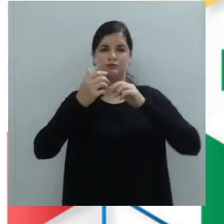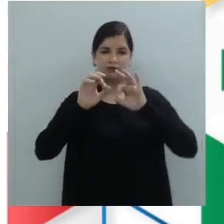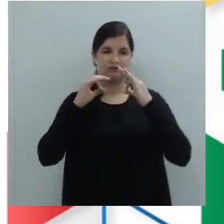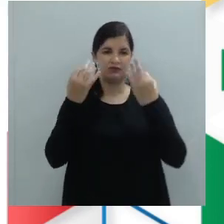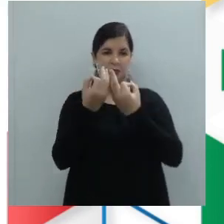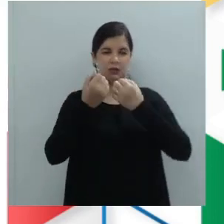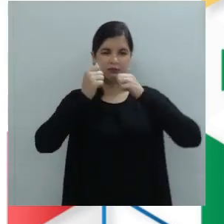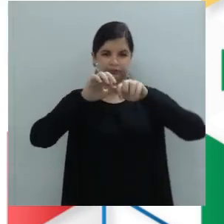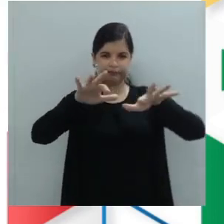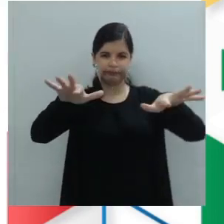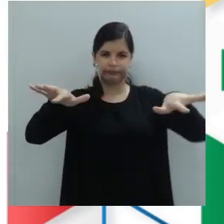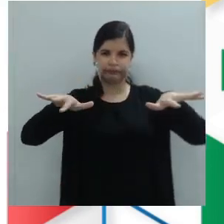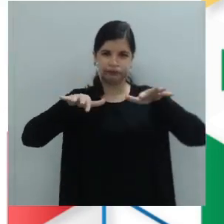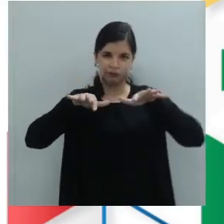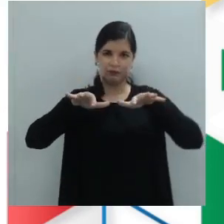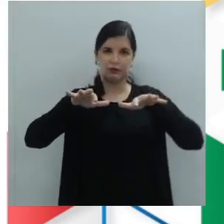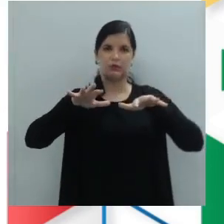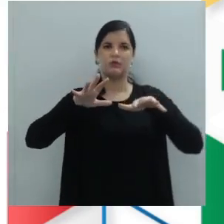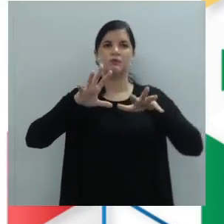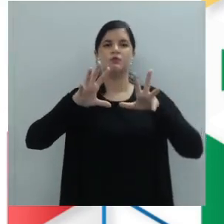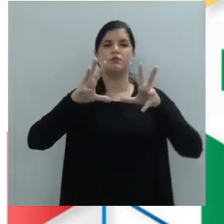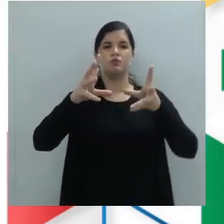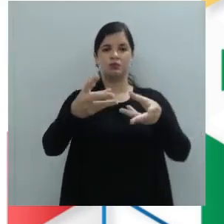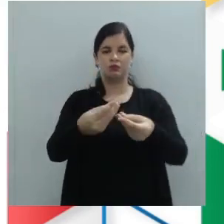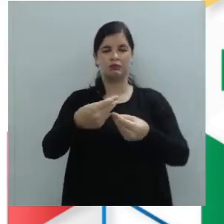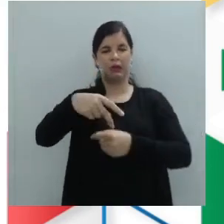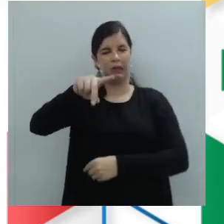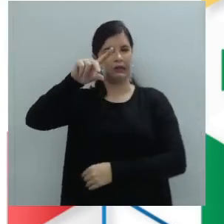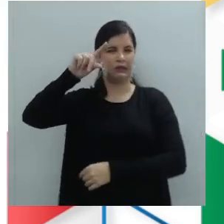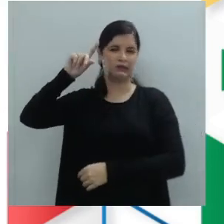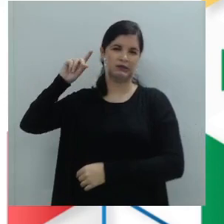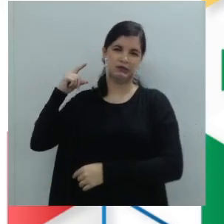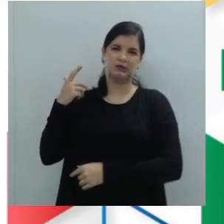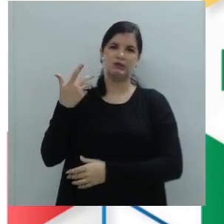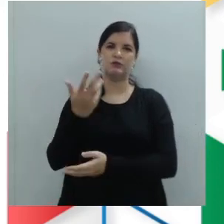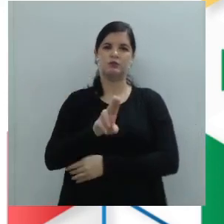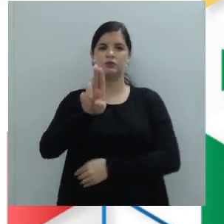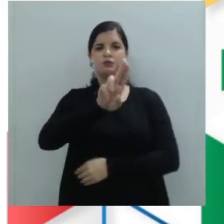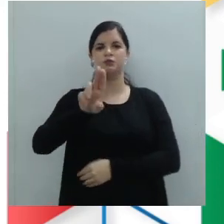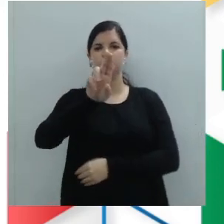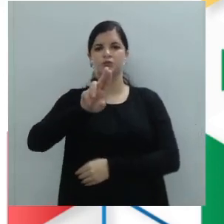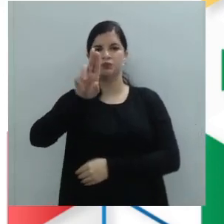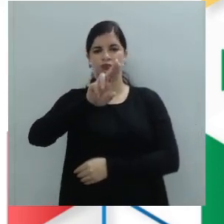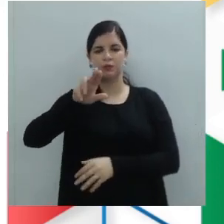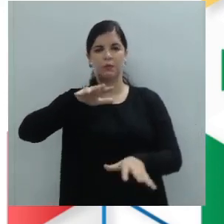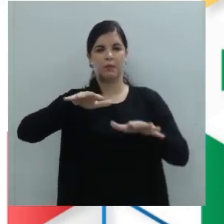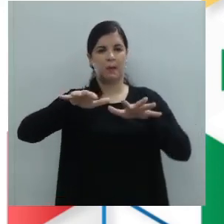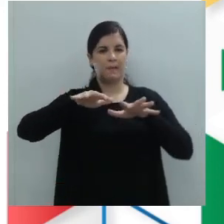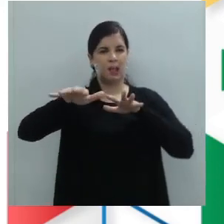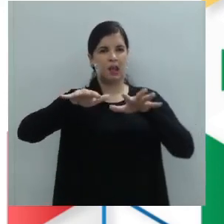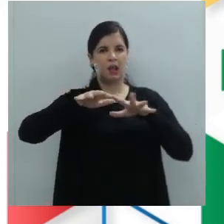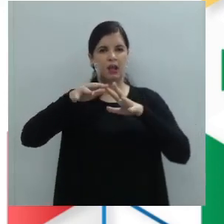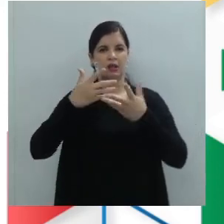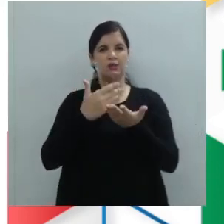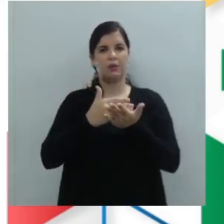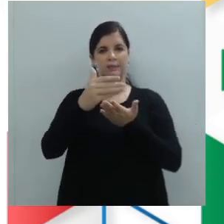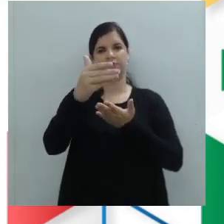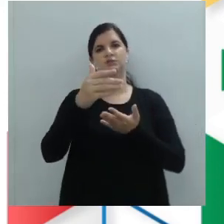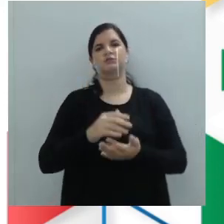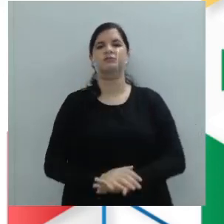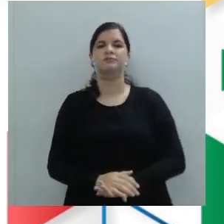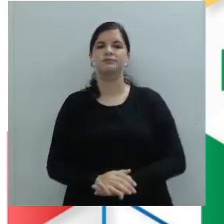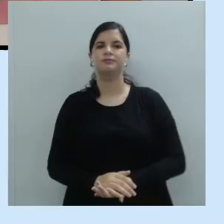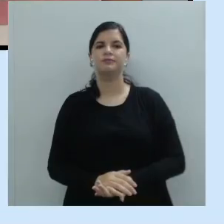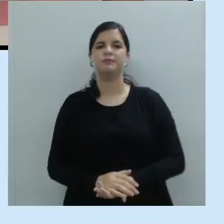tradições alquimistas e cabalísticas antigas e que usam certos rituais de iniciação.